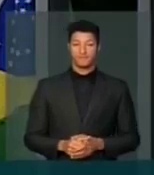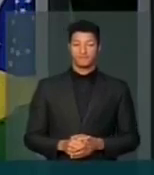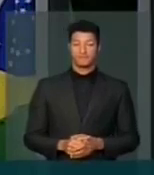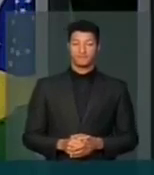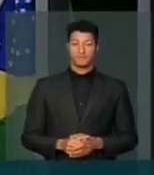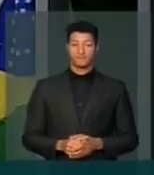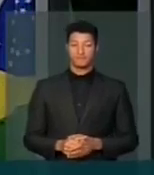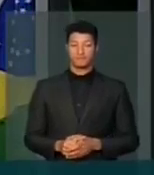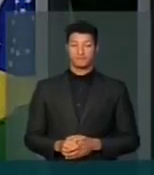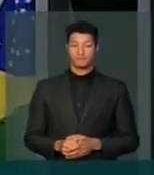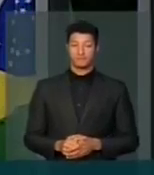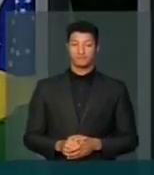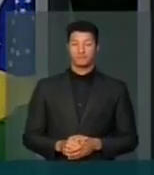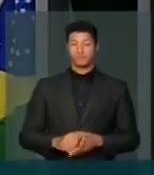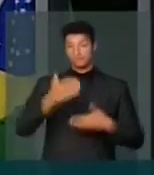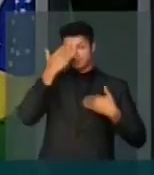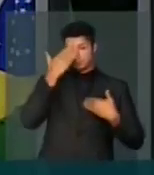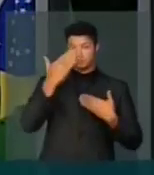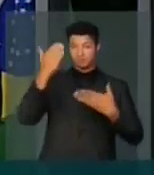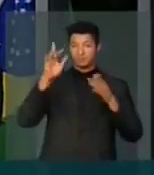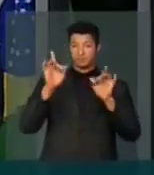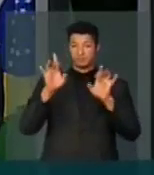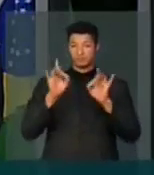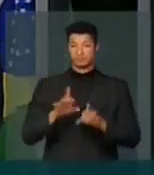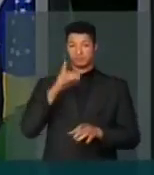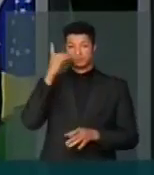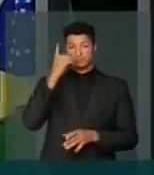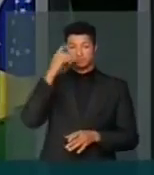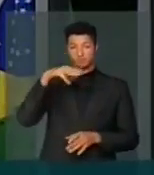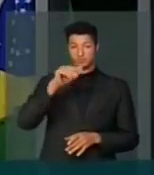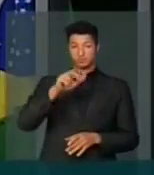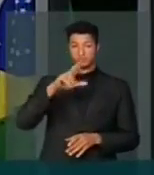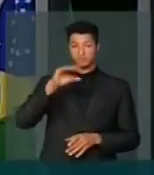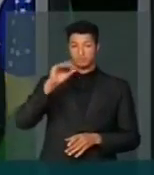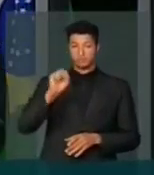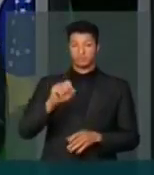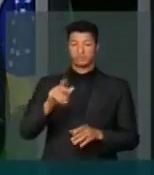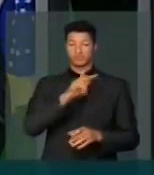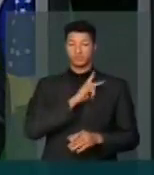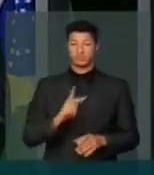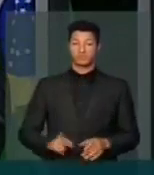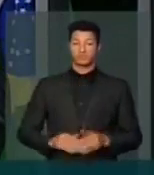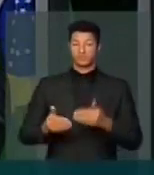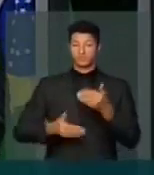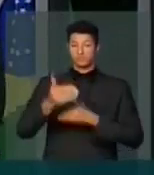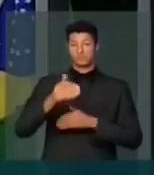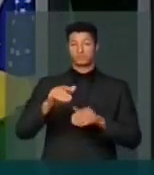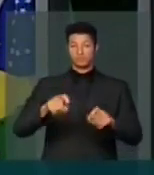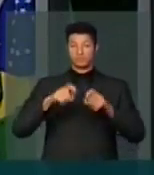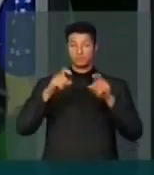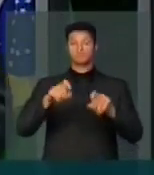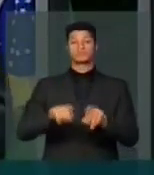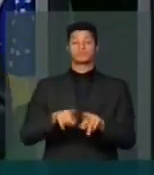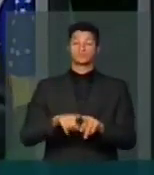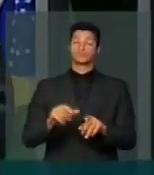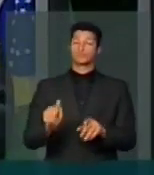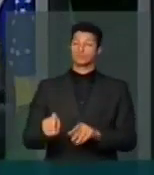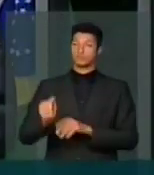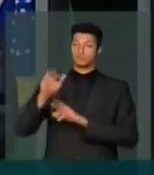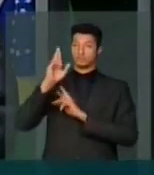Para concluir, senhor presidente, agradecer especialmente ao deputado Marcos Montes, presidente da Frente Parlamentar Agropecuária, que tem nos